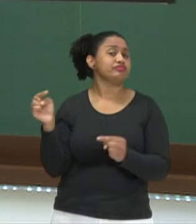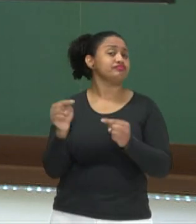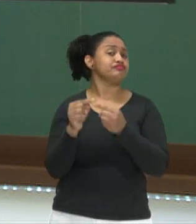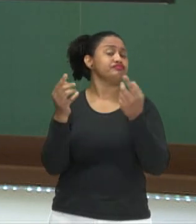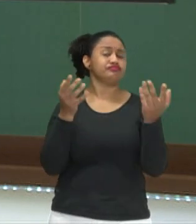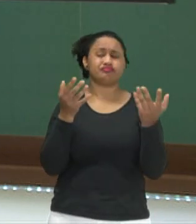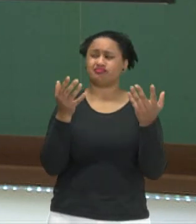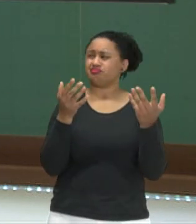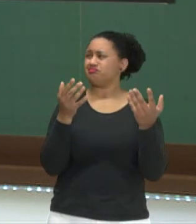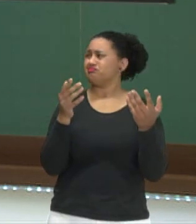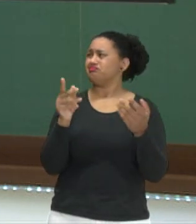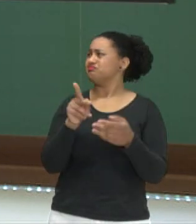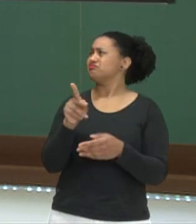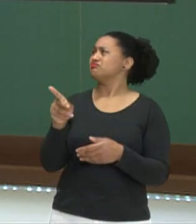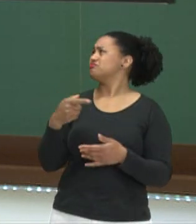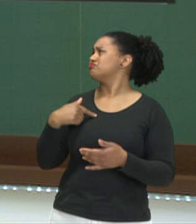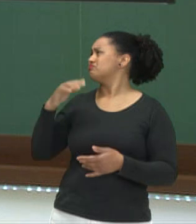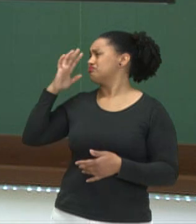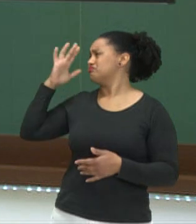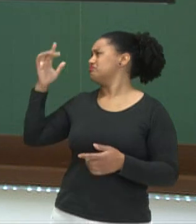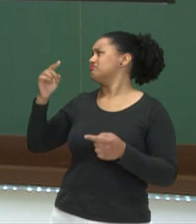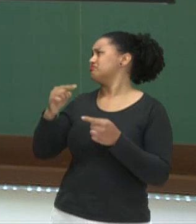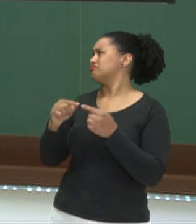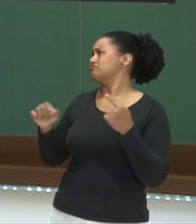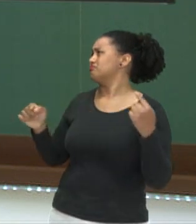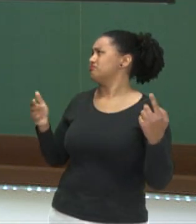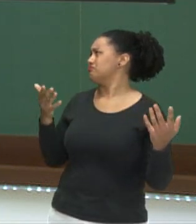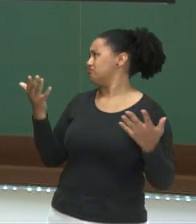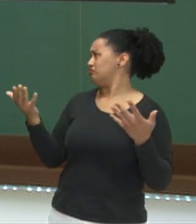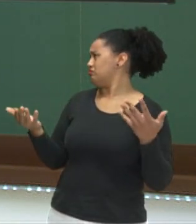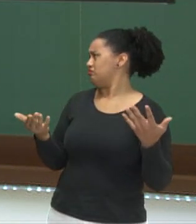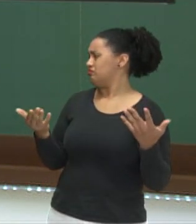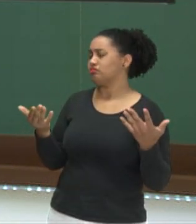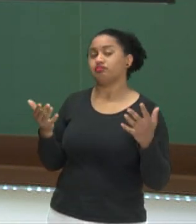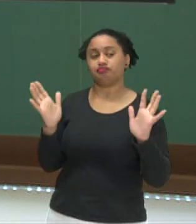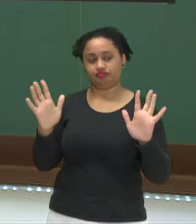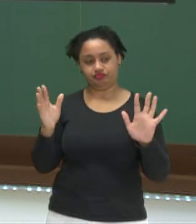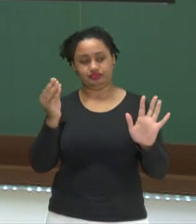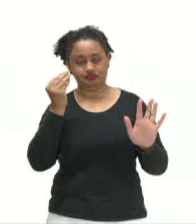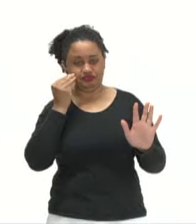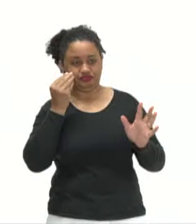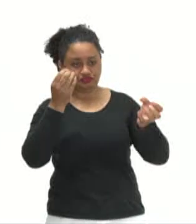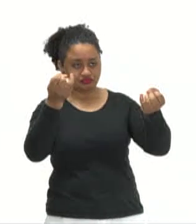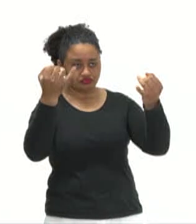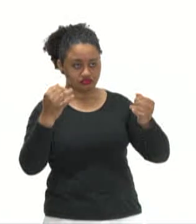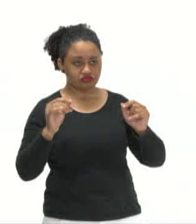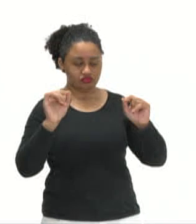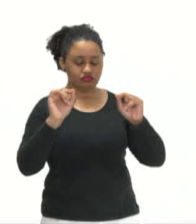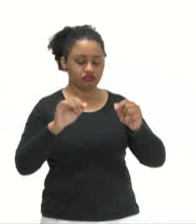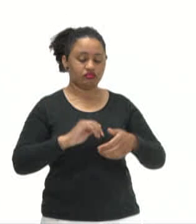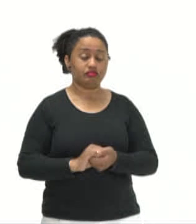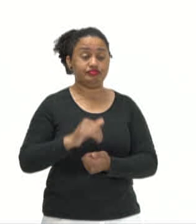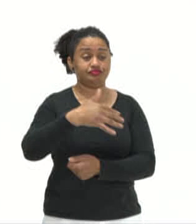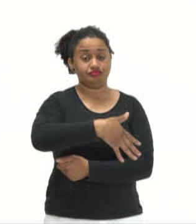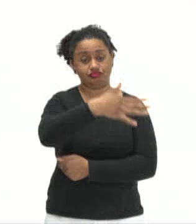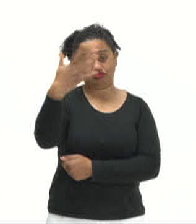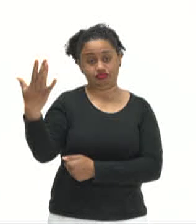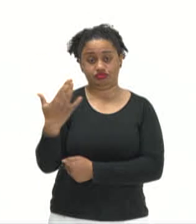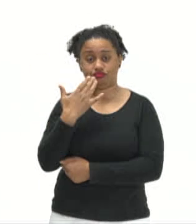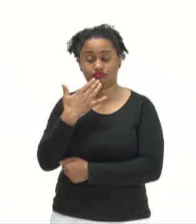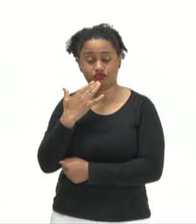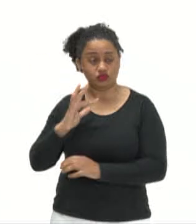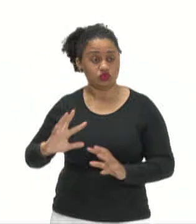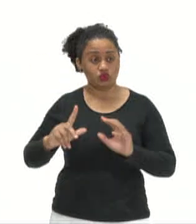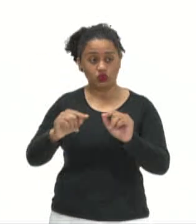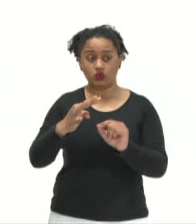estou viajando, né? O que arco-íris tem a ver com geometria espacial? Vamos lá, vamos tentar explicar isso. O arco-íris, todo mundo conhece,